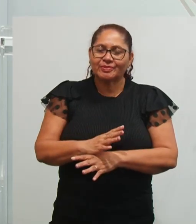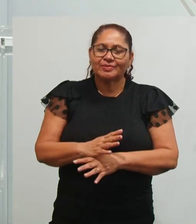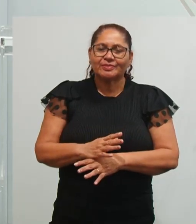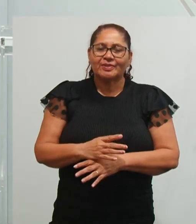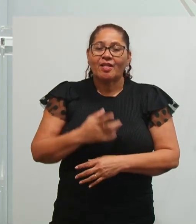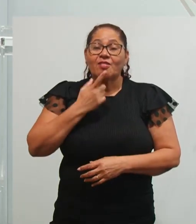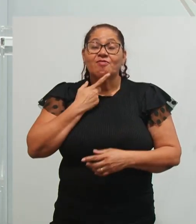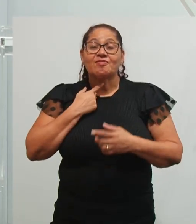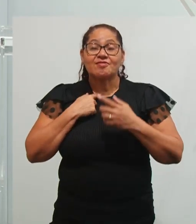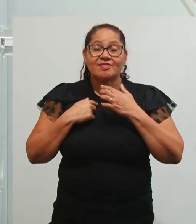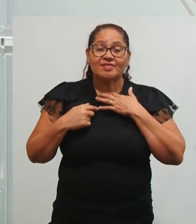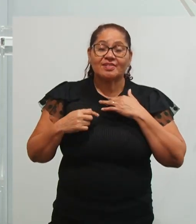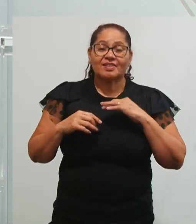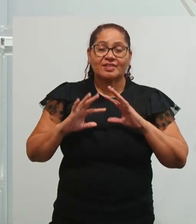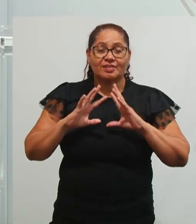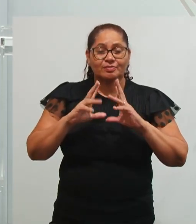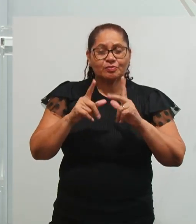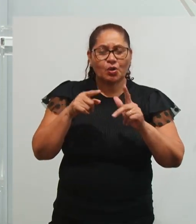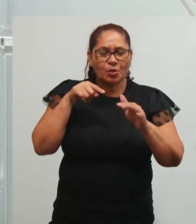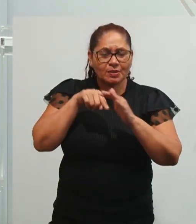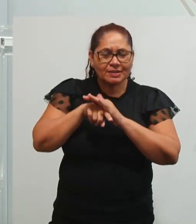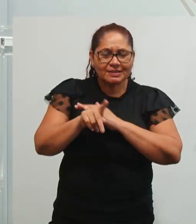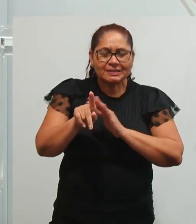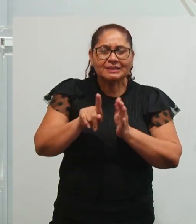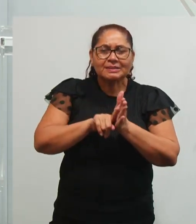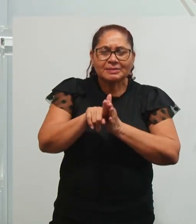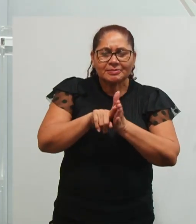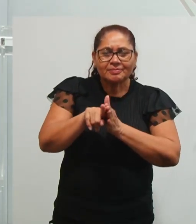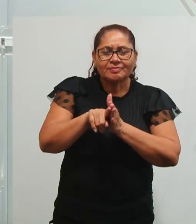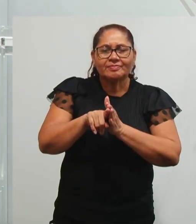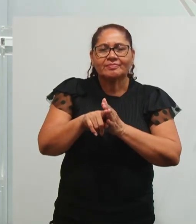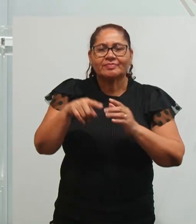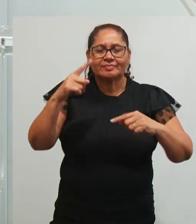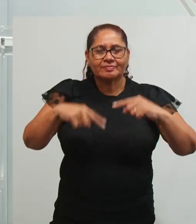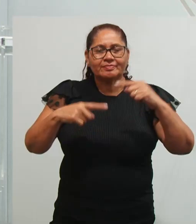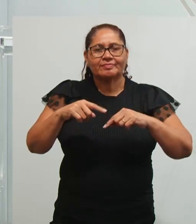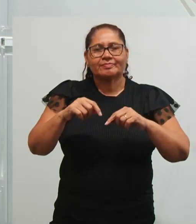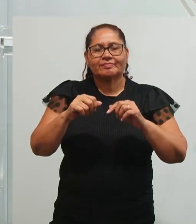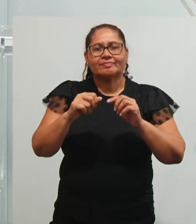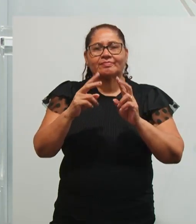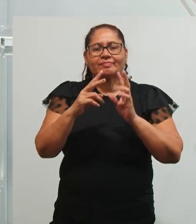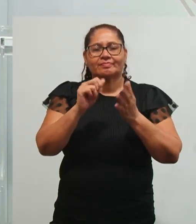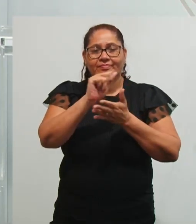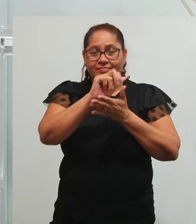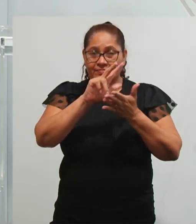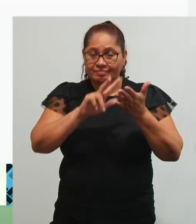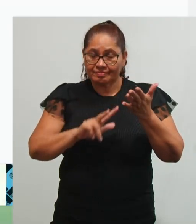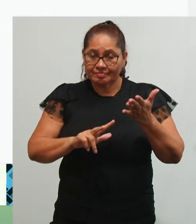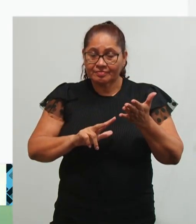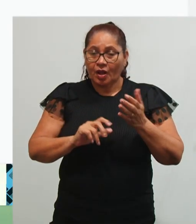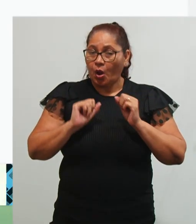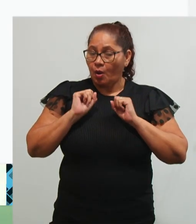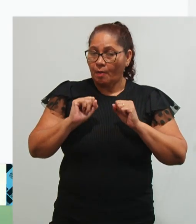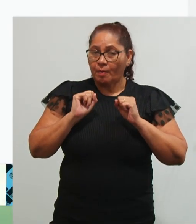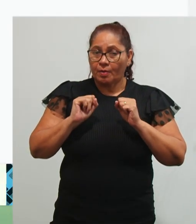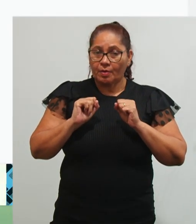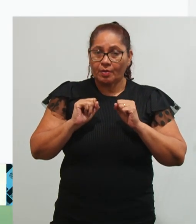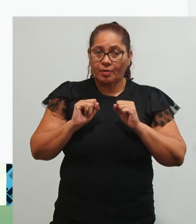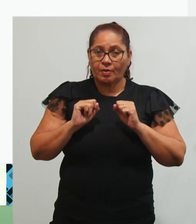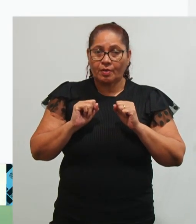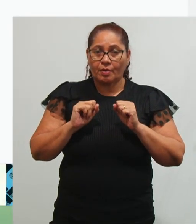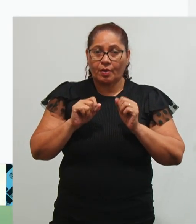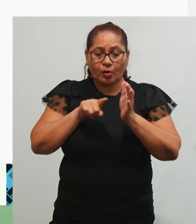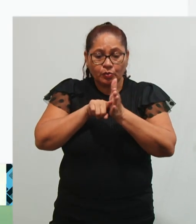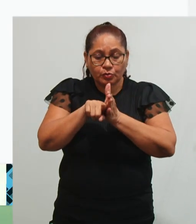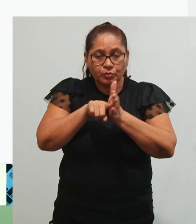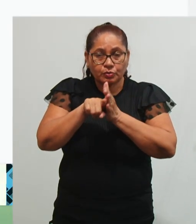Desejo aí muitos aprofundamentos com os materiais que estão disponíveis no AVA. Você pode, aliás, fazer a consulta aqui